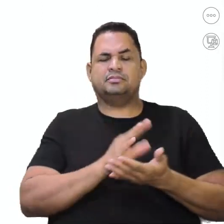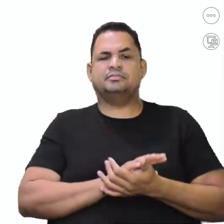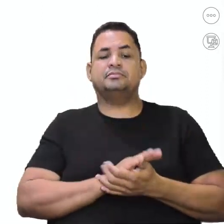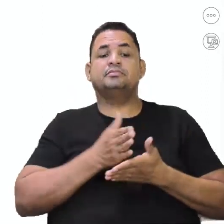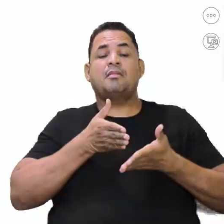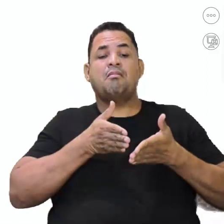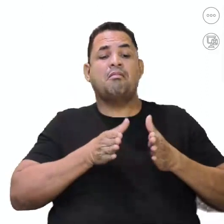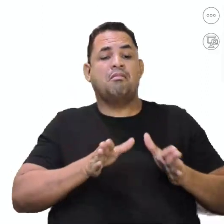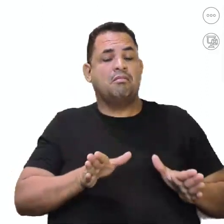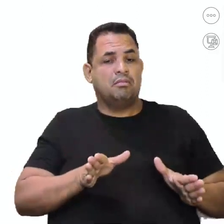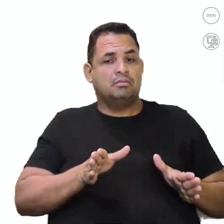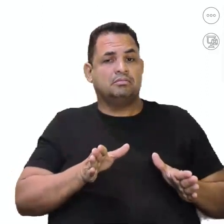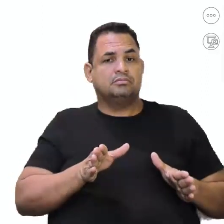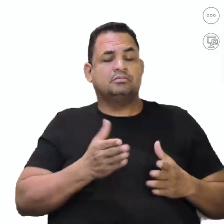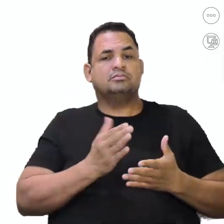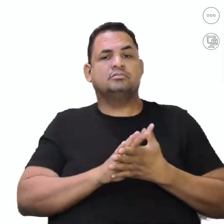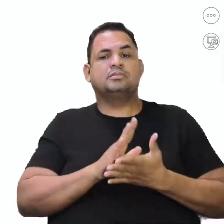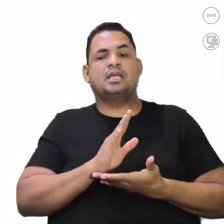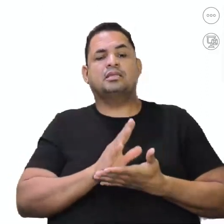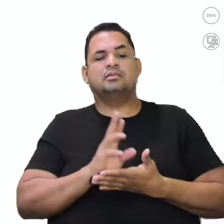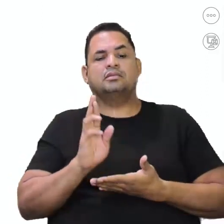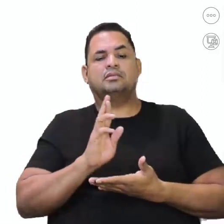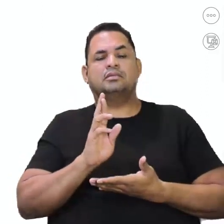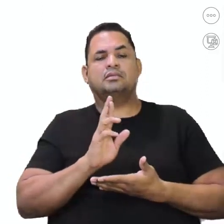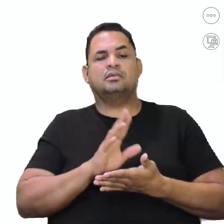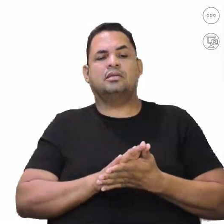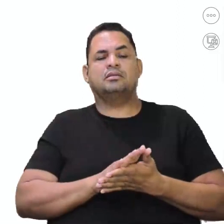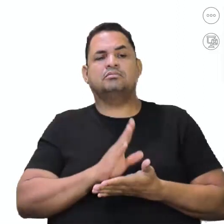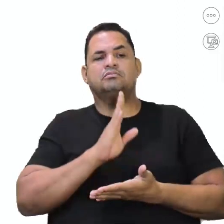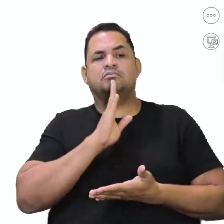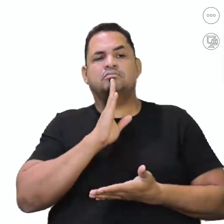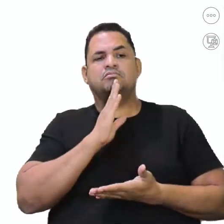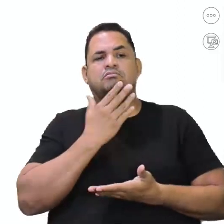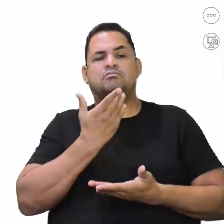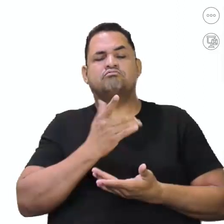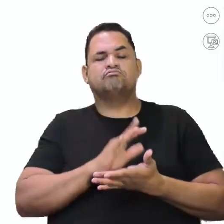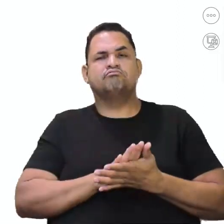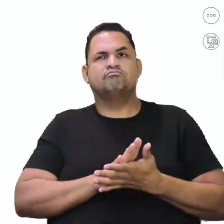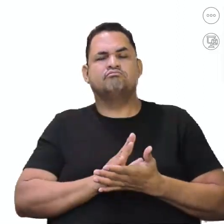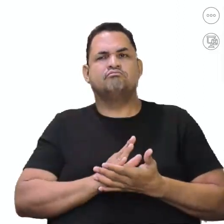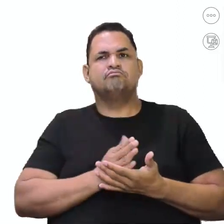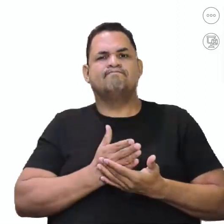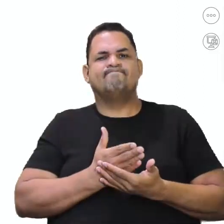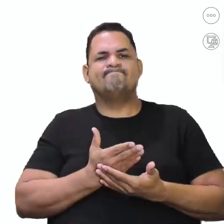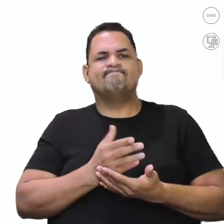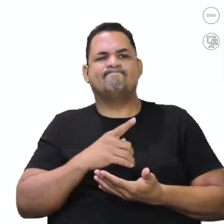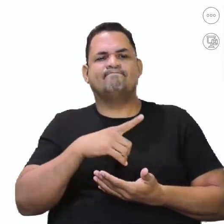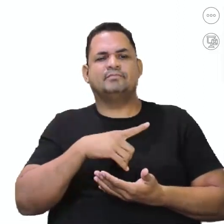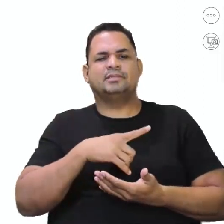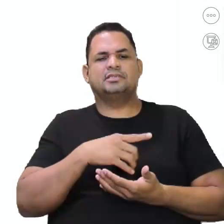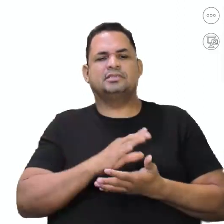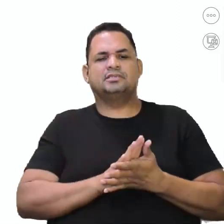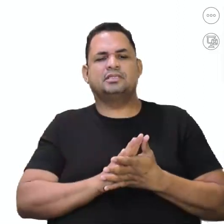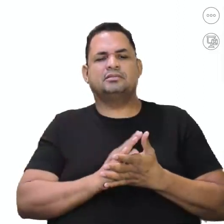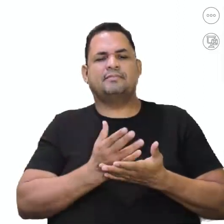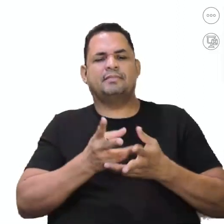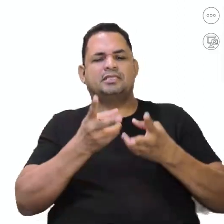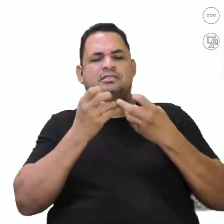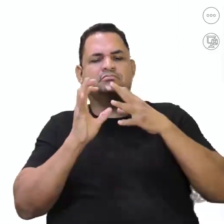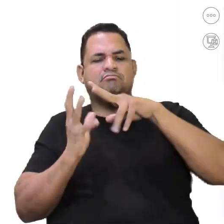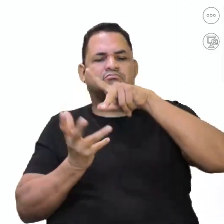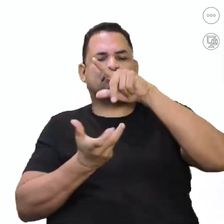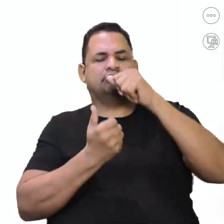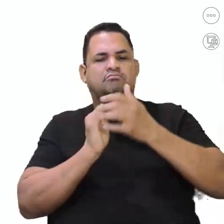Ele nasceu. E para quem conhece o Quino, quem tivesse esse conhecimento de